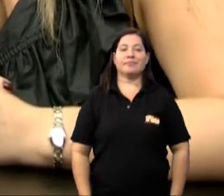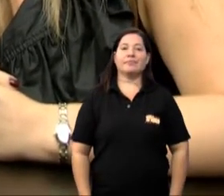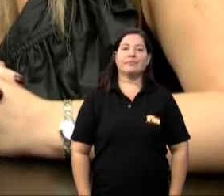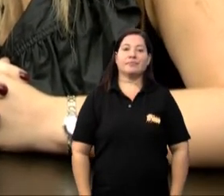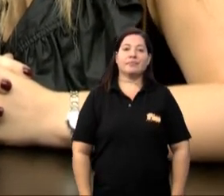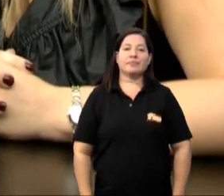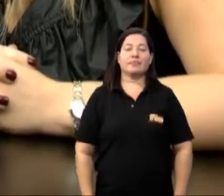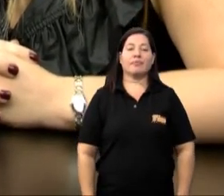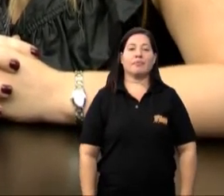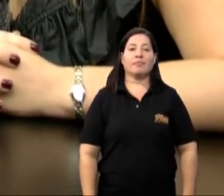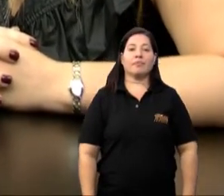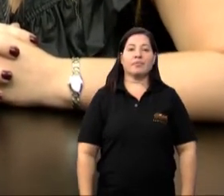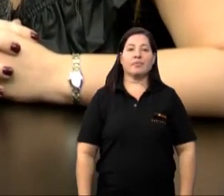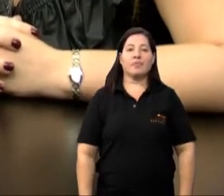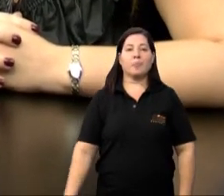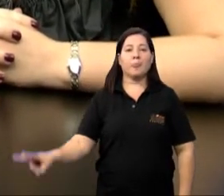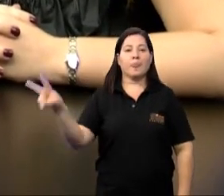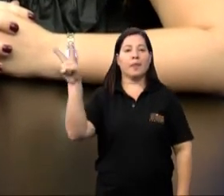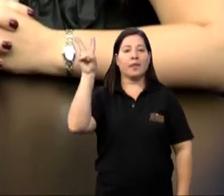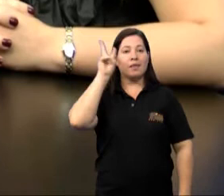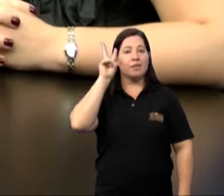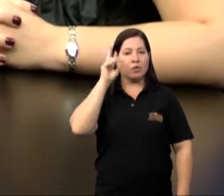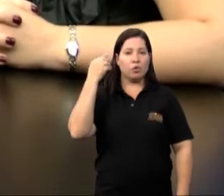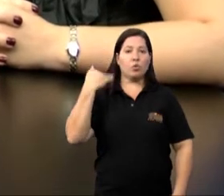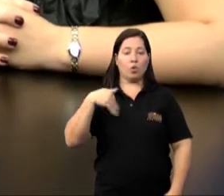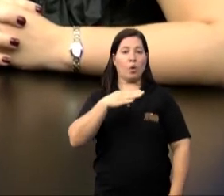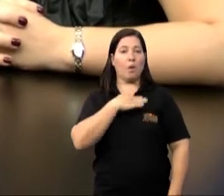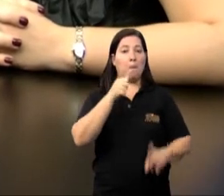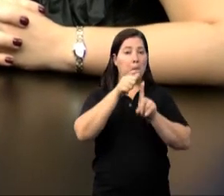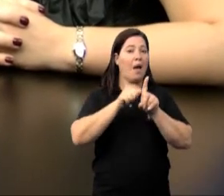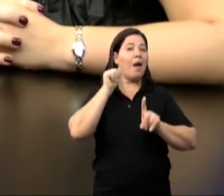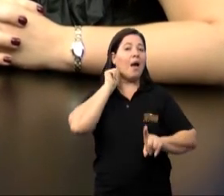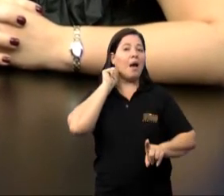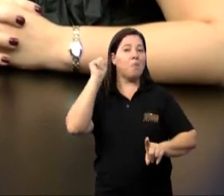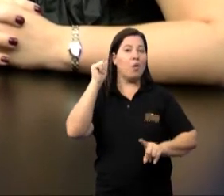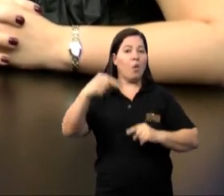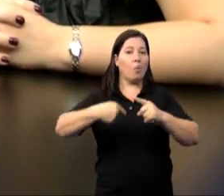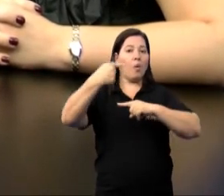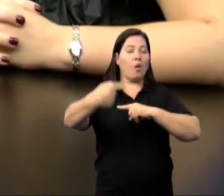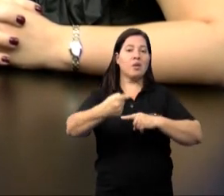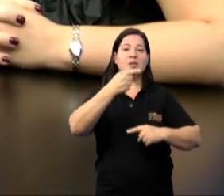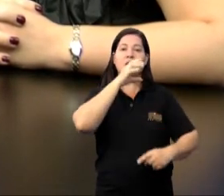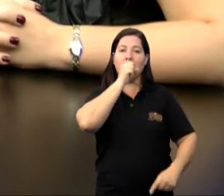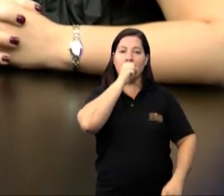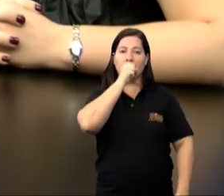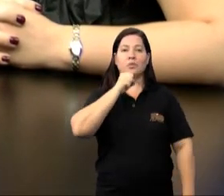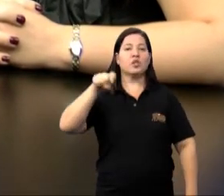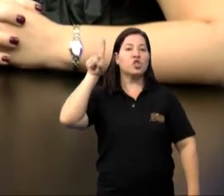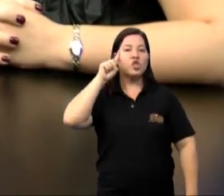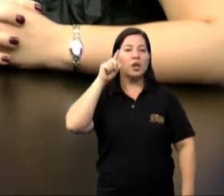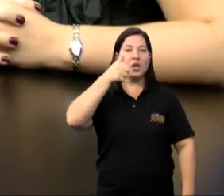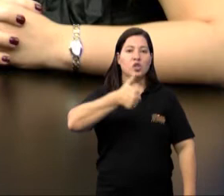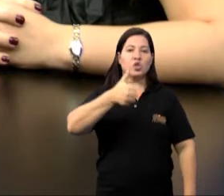que nós estamos aqui no mês de abril, não é? O próximo sábado será